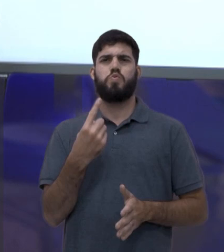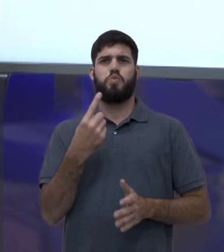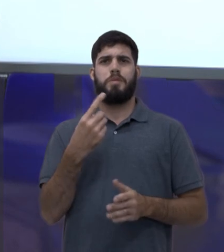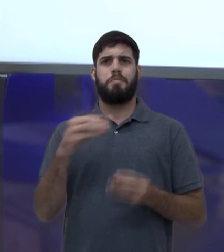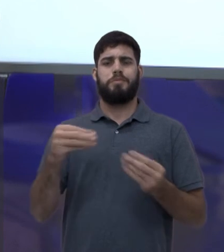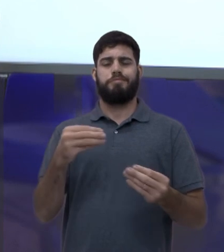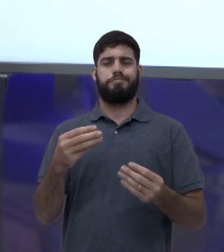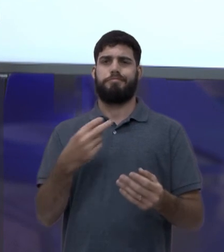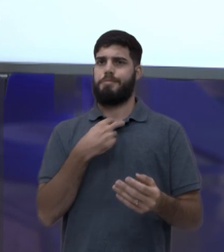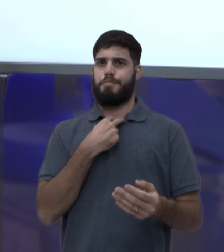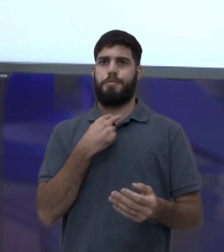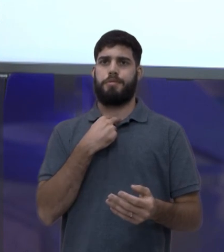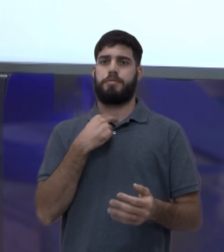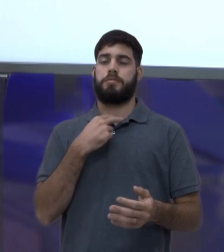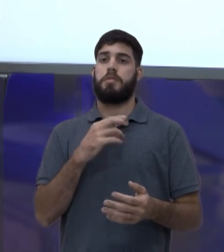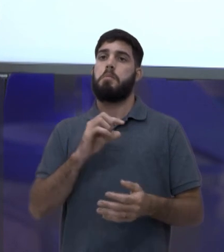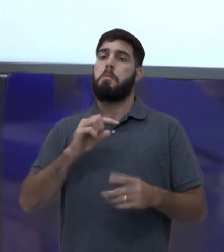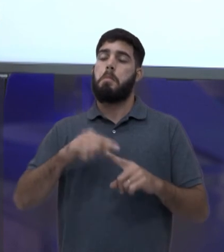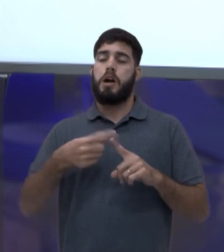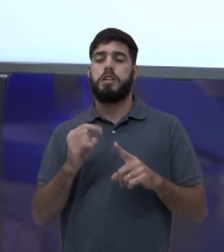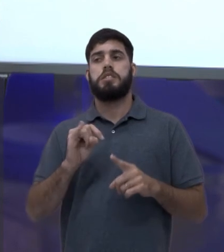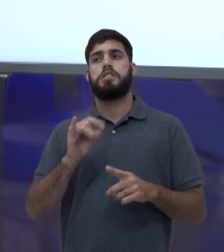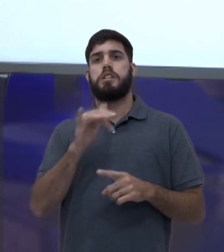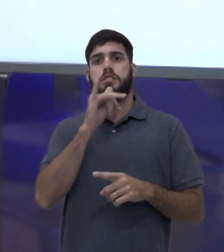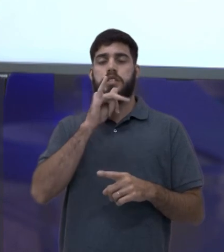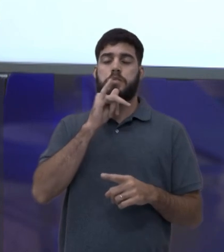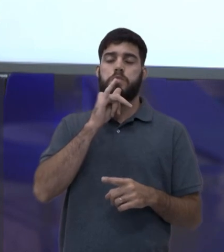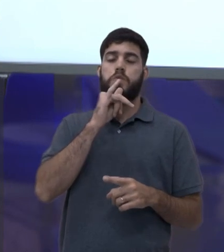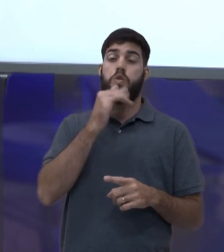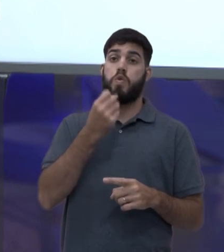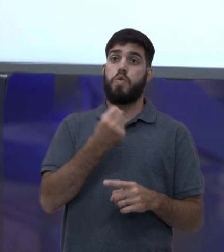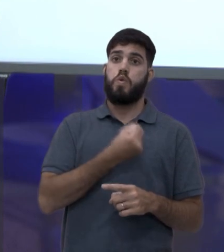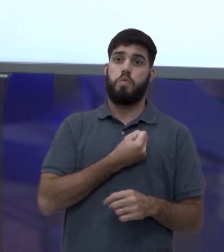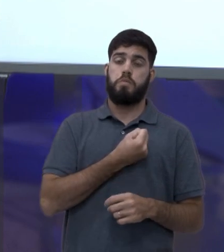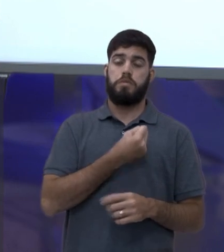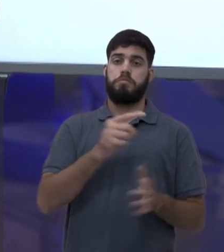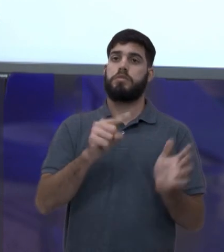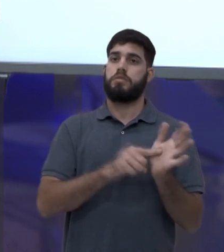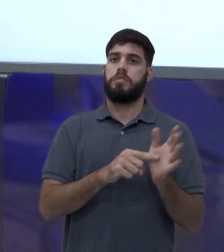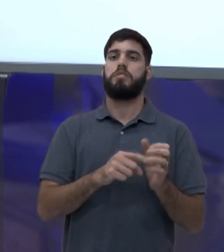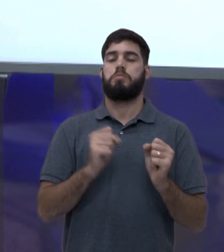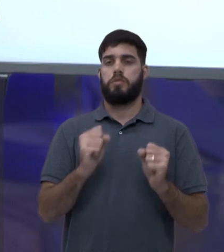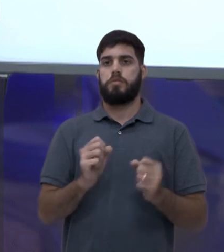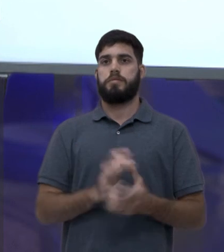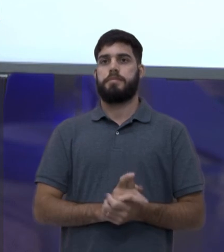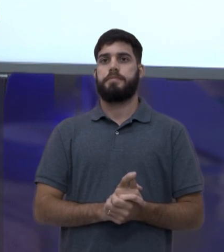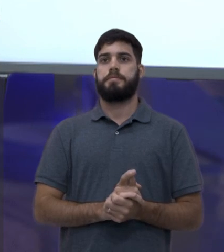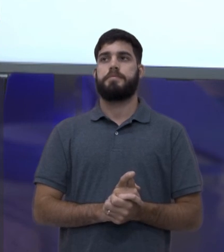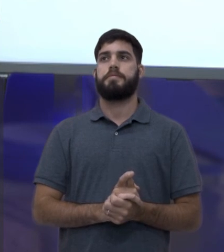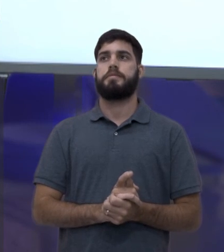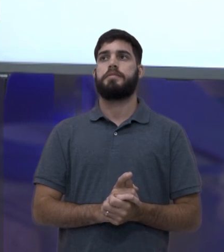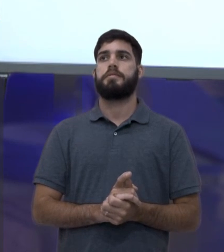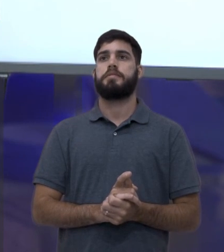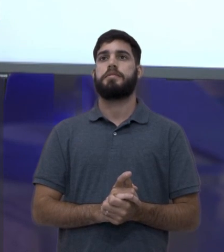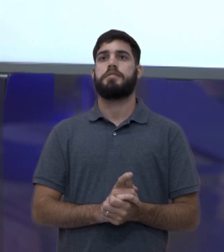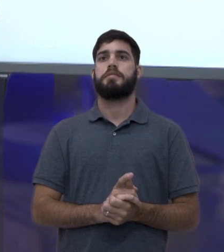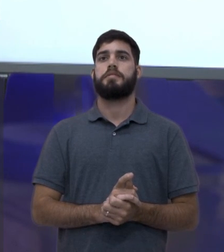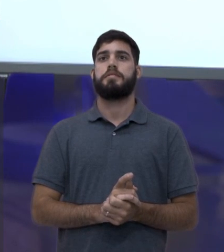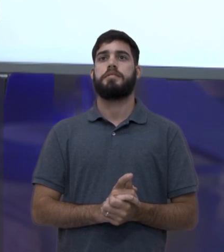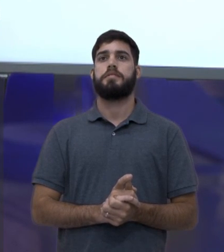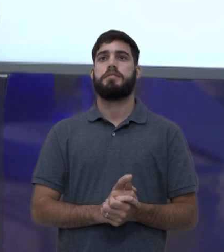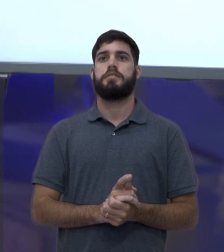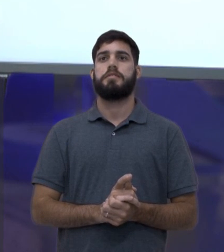Mas se fosse um exemplo de números negativos, eu poderia sim dizer que eu teria menos 1, por exemplo.